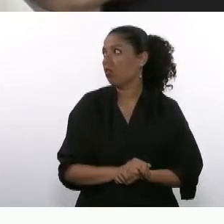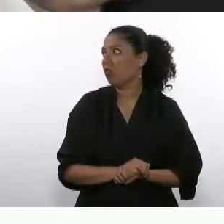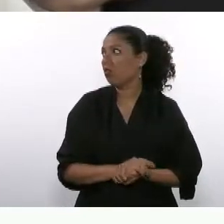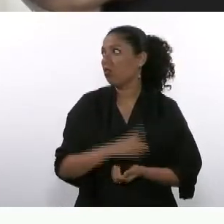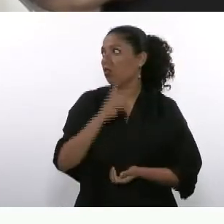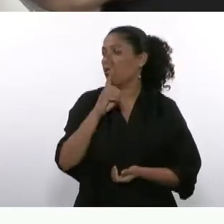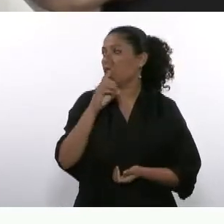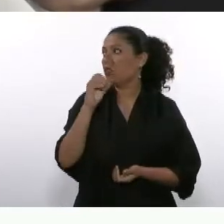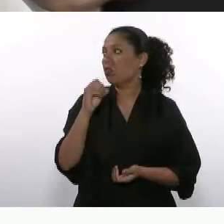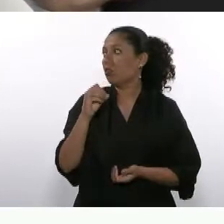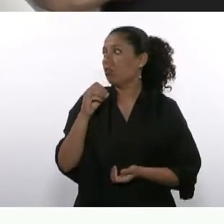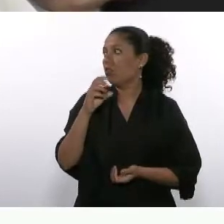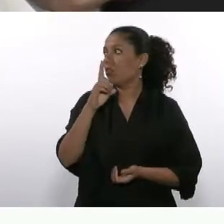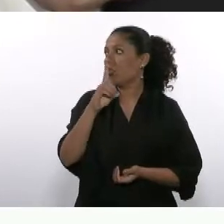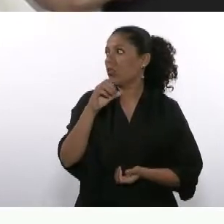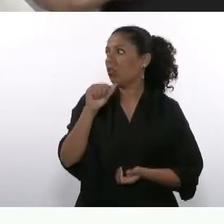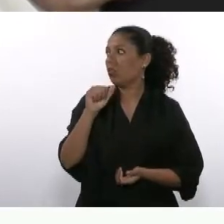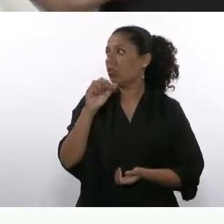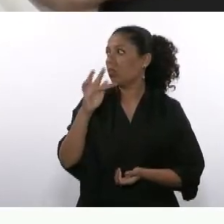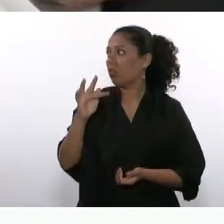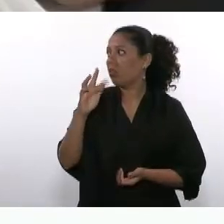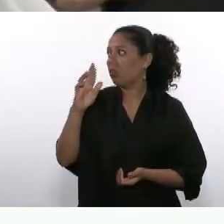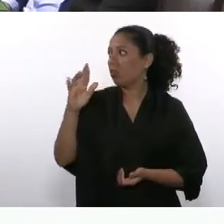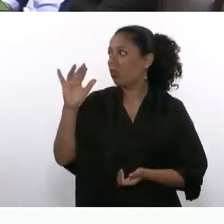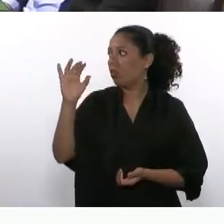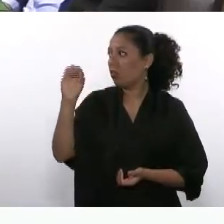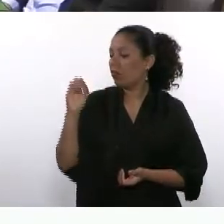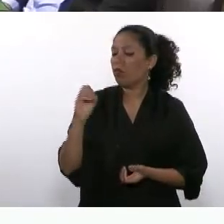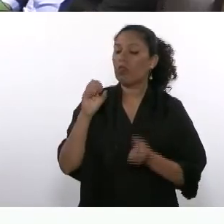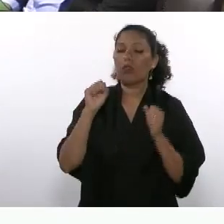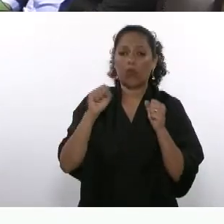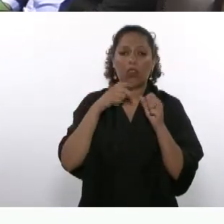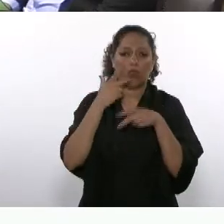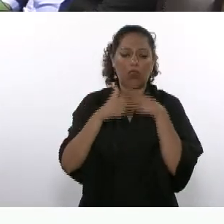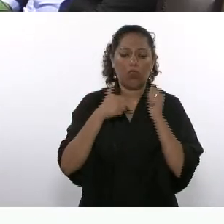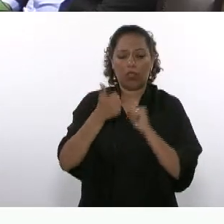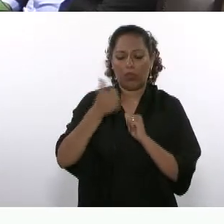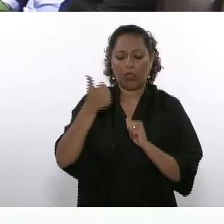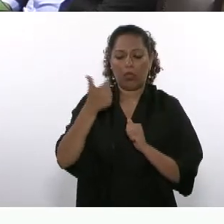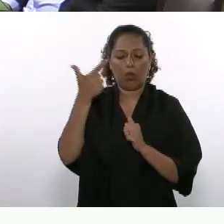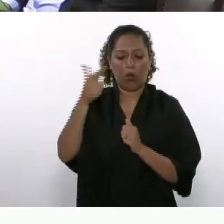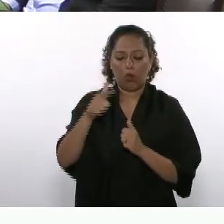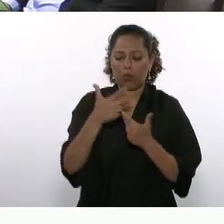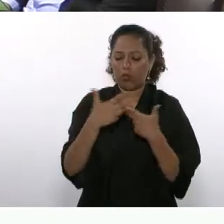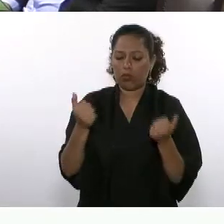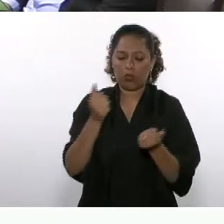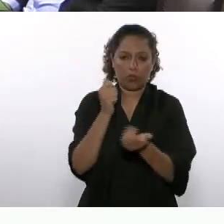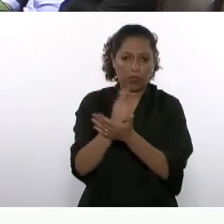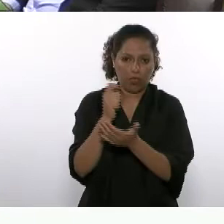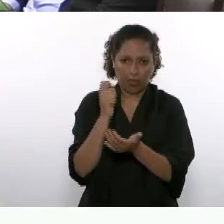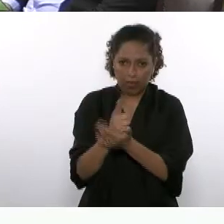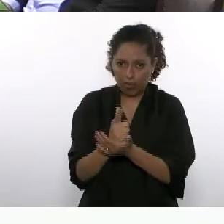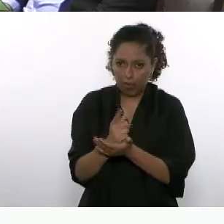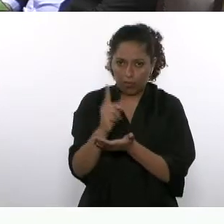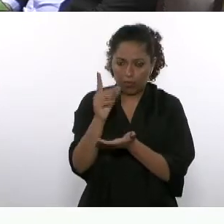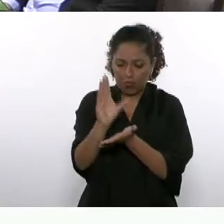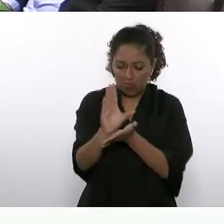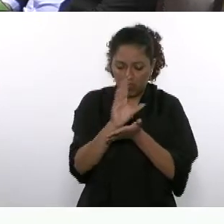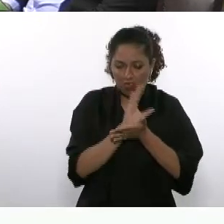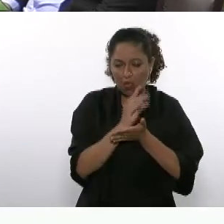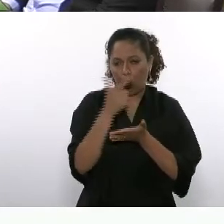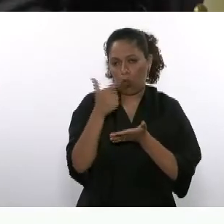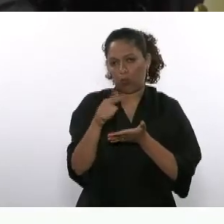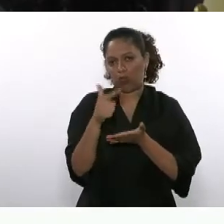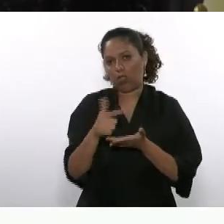da Turisrio, para que ele possa esclarecer. E a Turisrio não tem outra fonte de receita, né? Tem algum tipo de